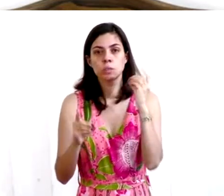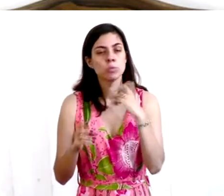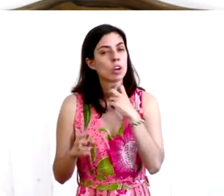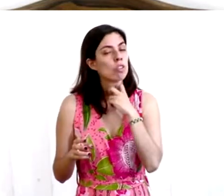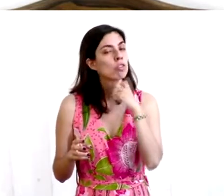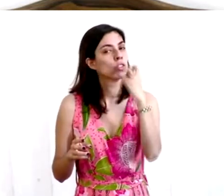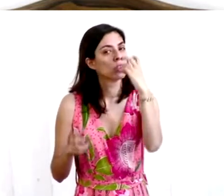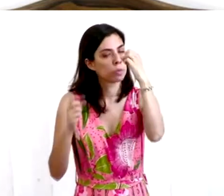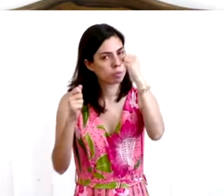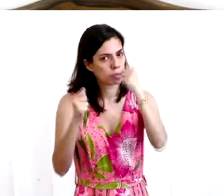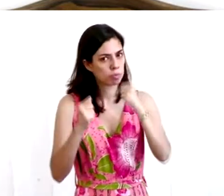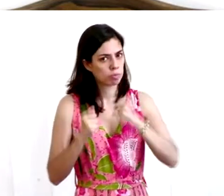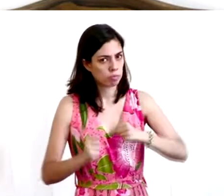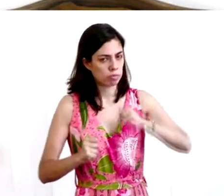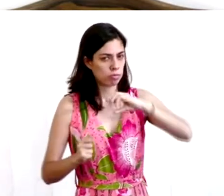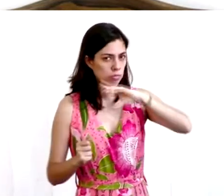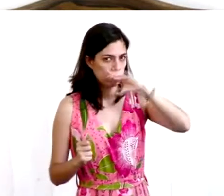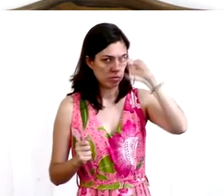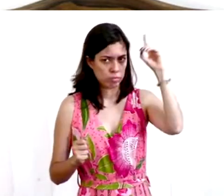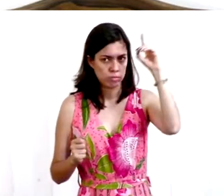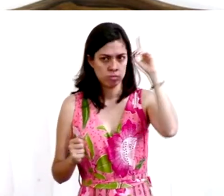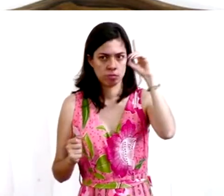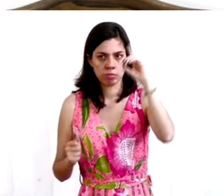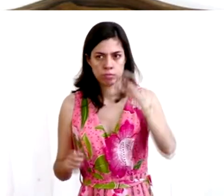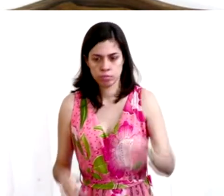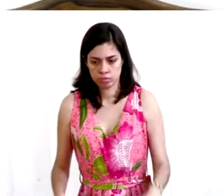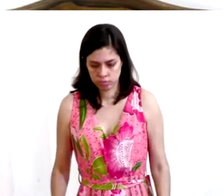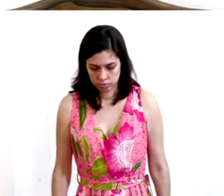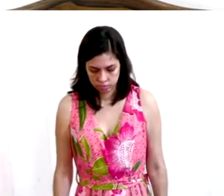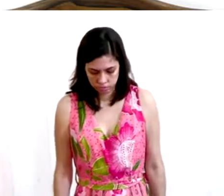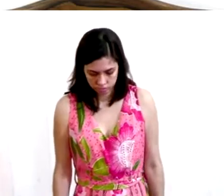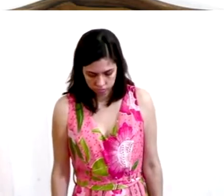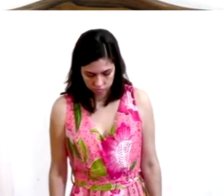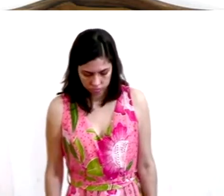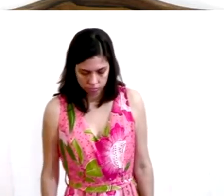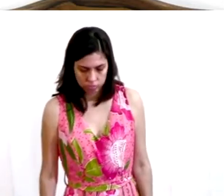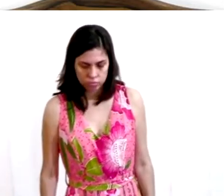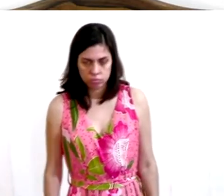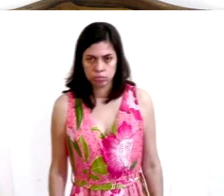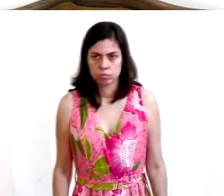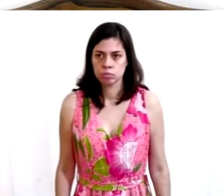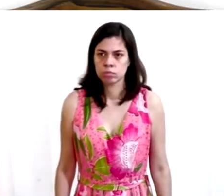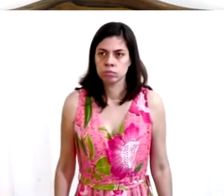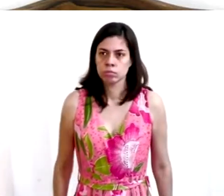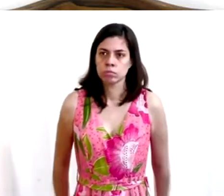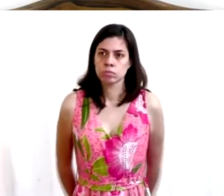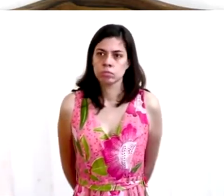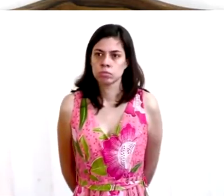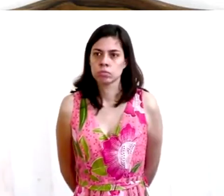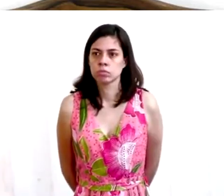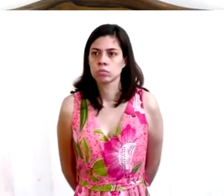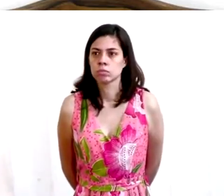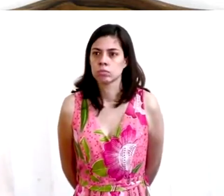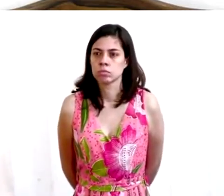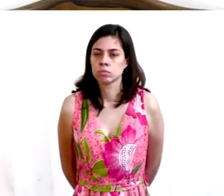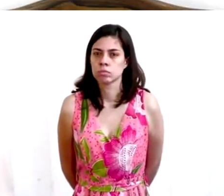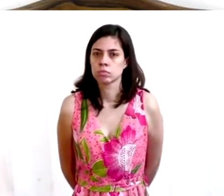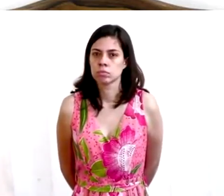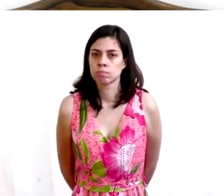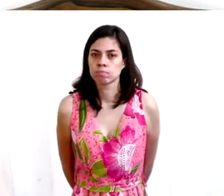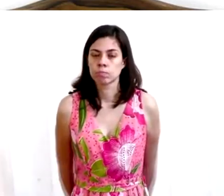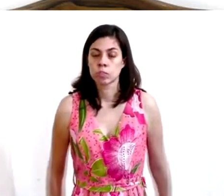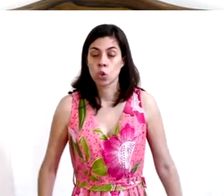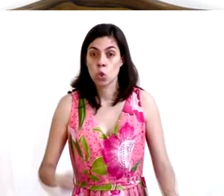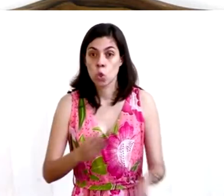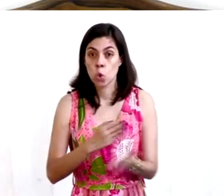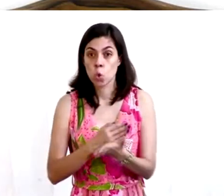a fortalecer o conceito da voz de Deus, da palavra de Deus. Vejam só, no